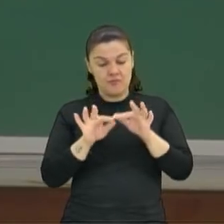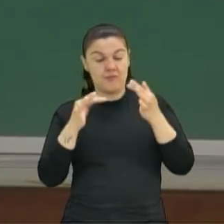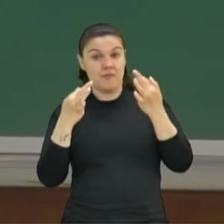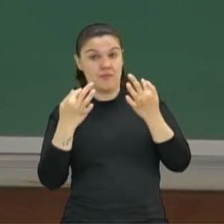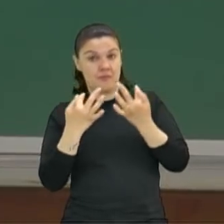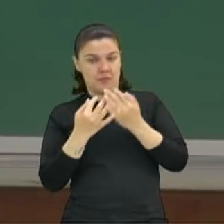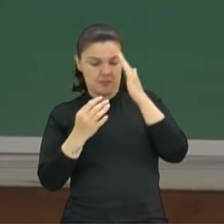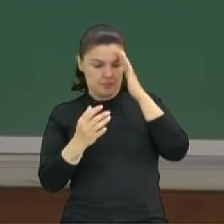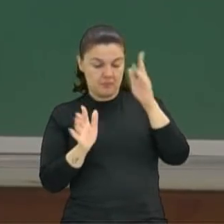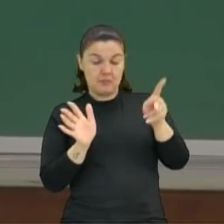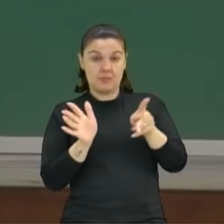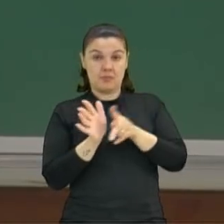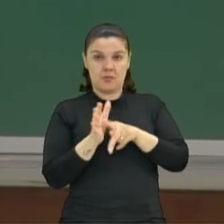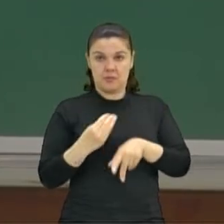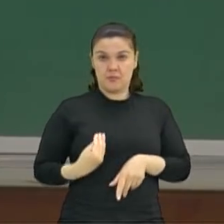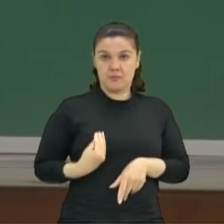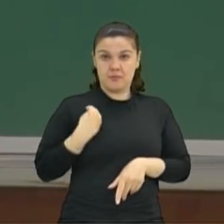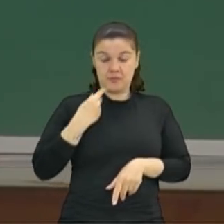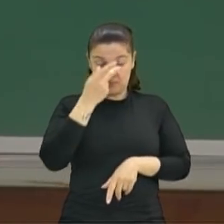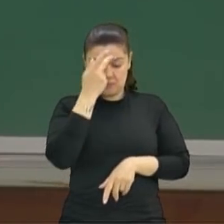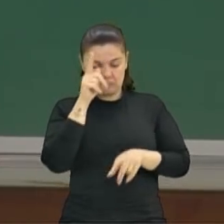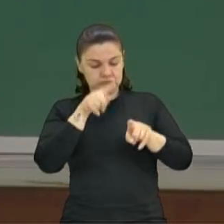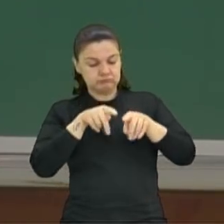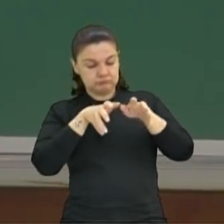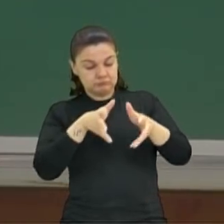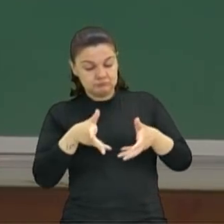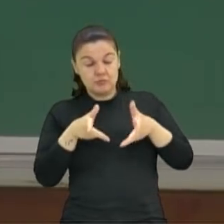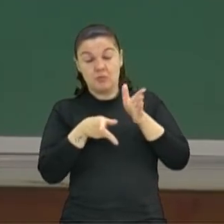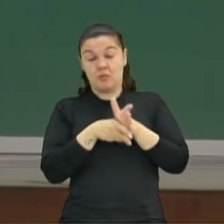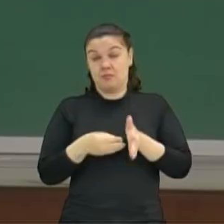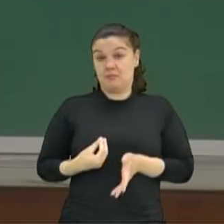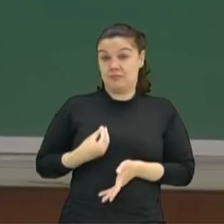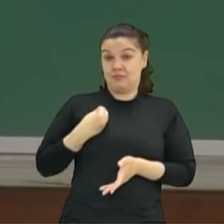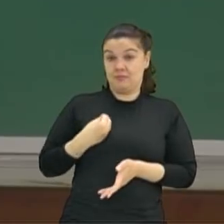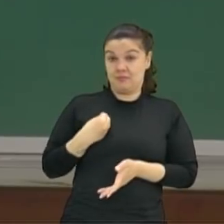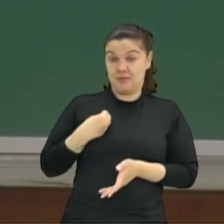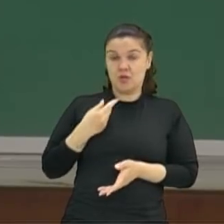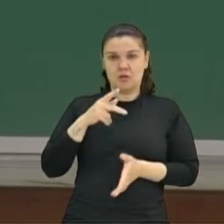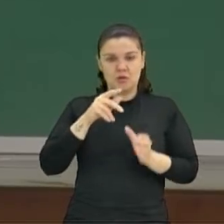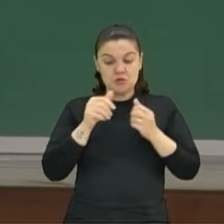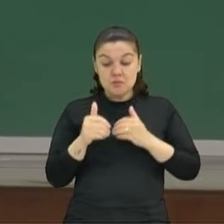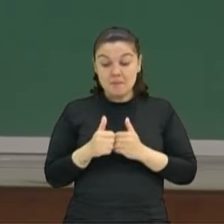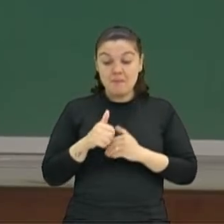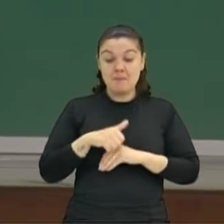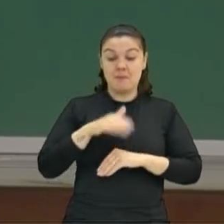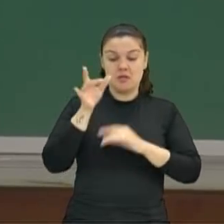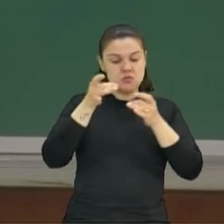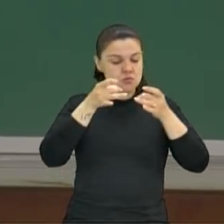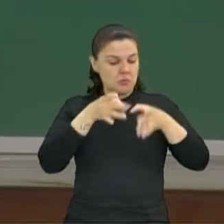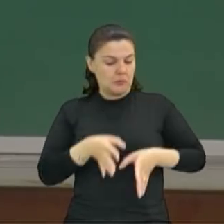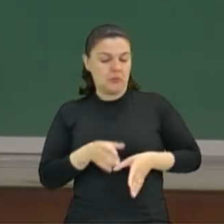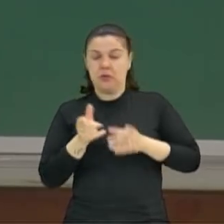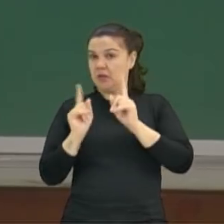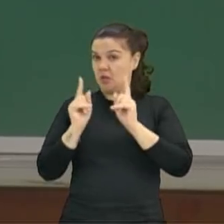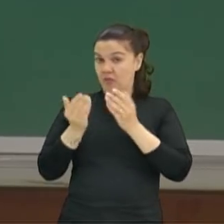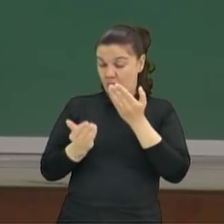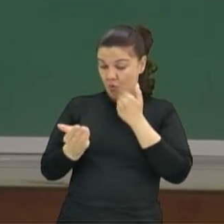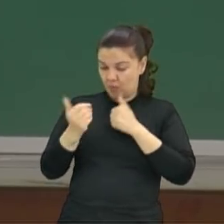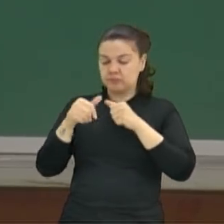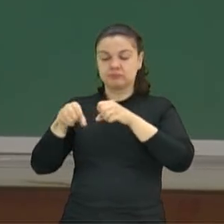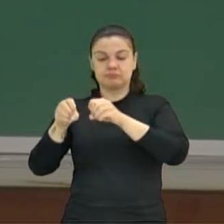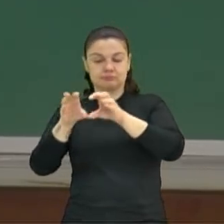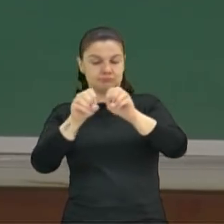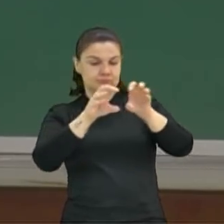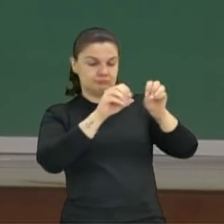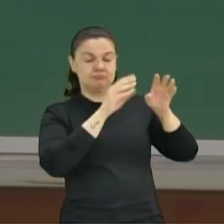familiar, subsistência, eles produzem para sobreviver e o que excede é vendido para o comércio